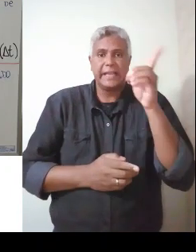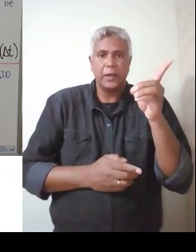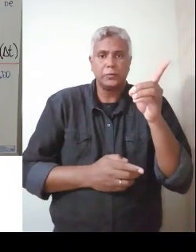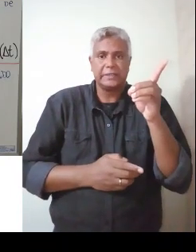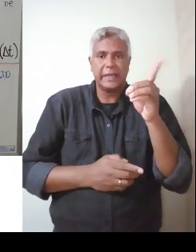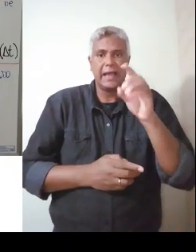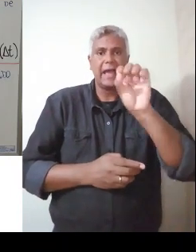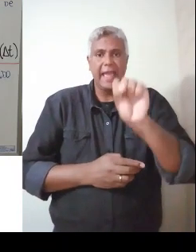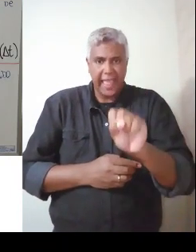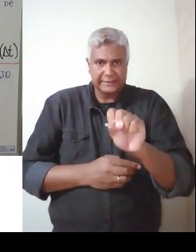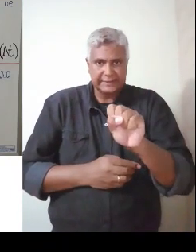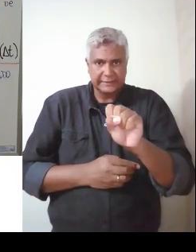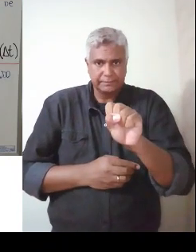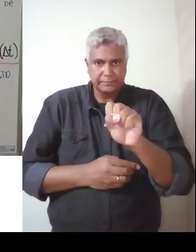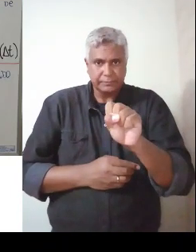S.